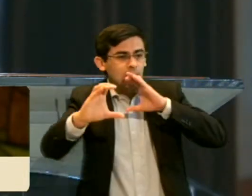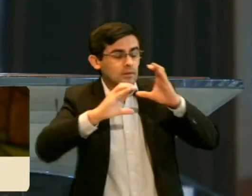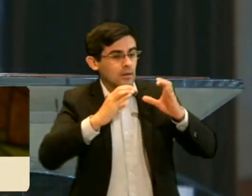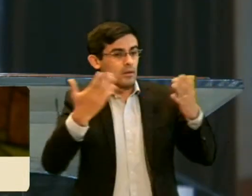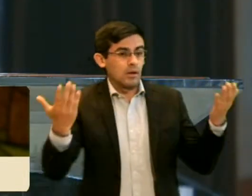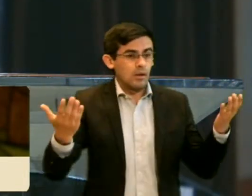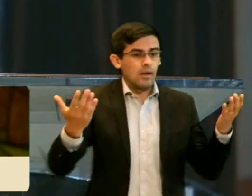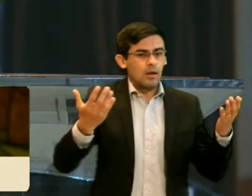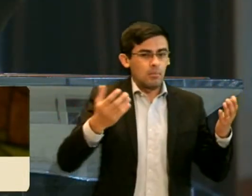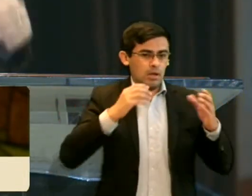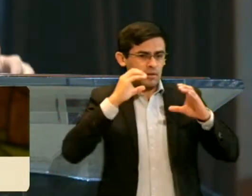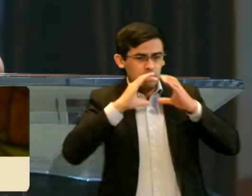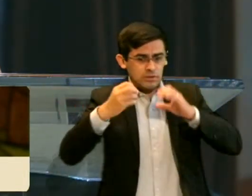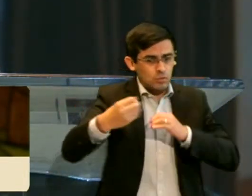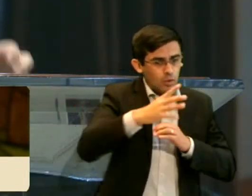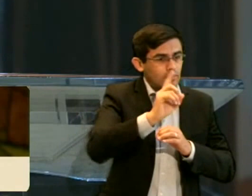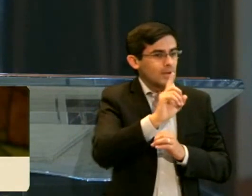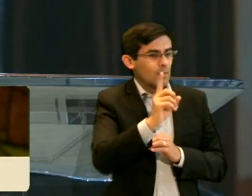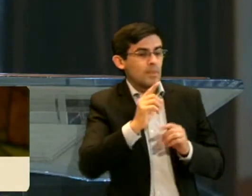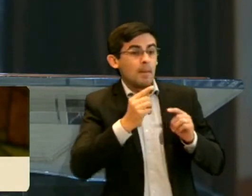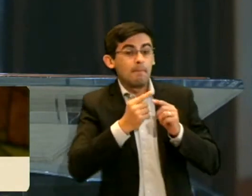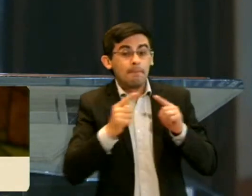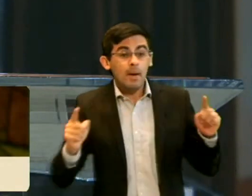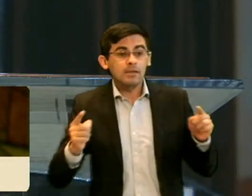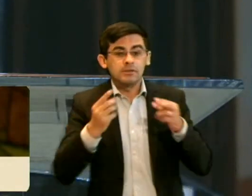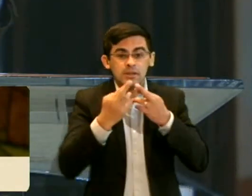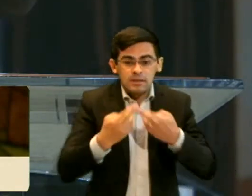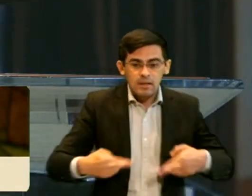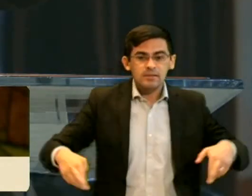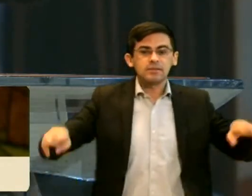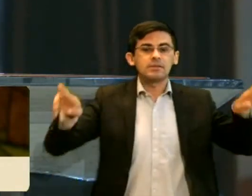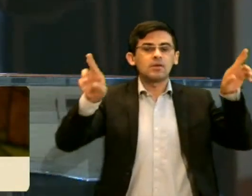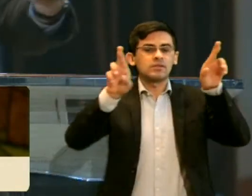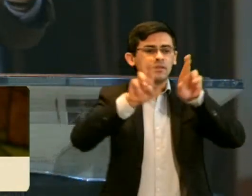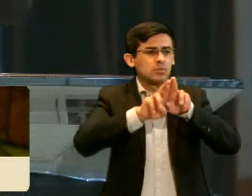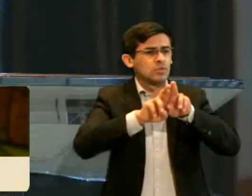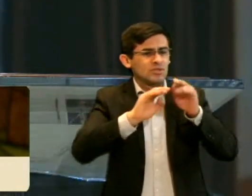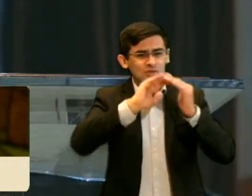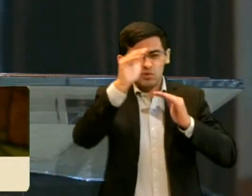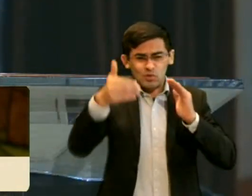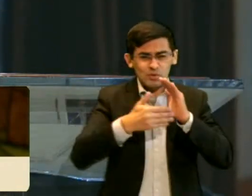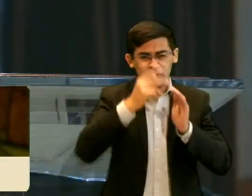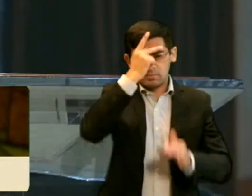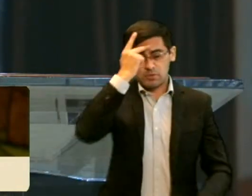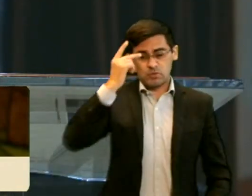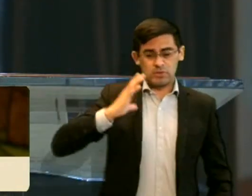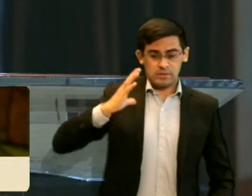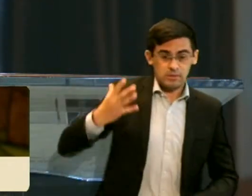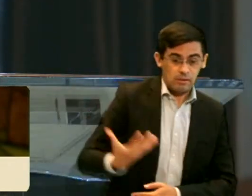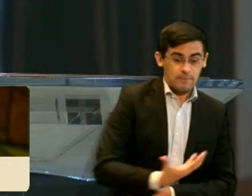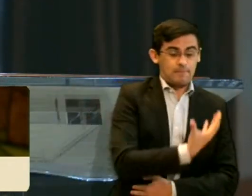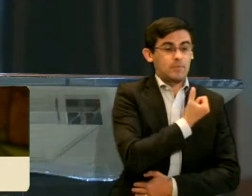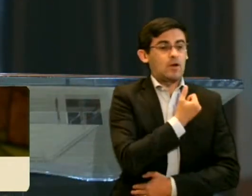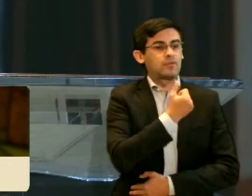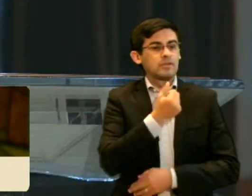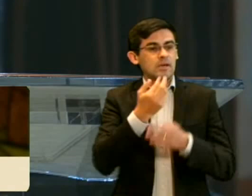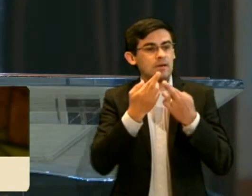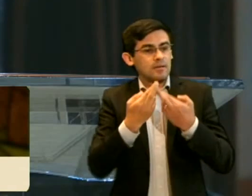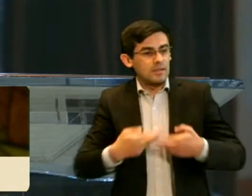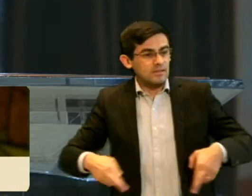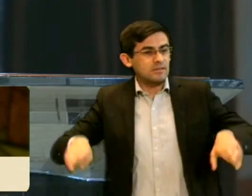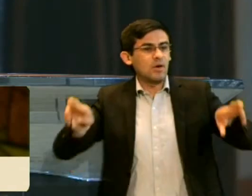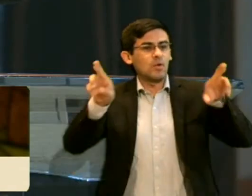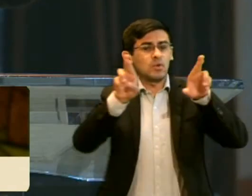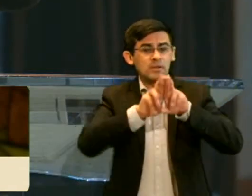uma composição nova. Ele está falando do quê? Do cântico dos redimidos, o cântico dos restaurados, o